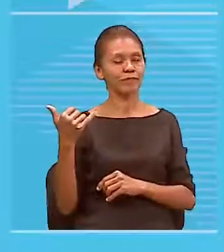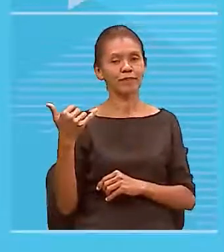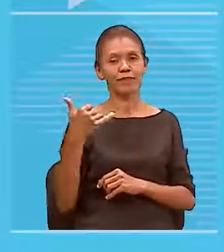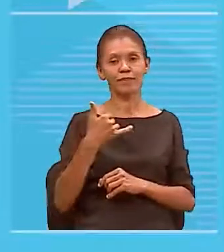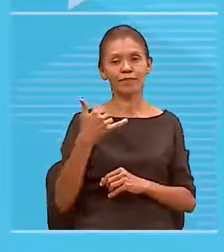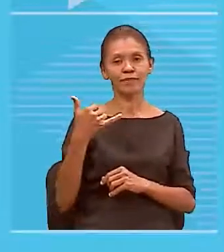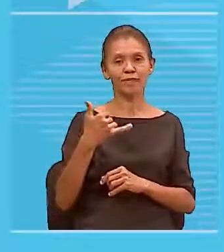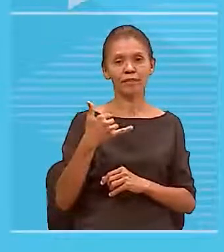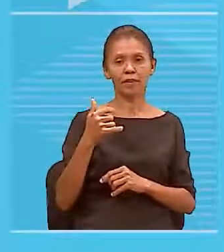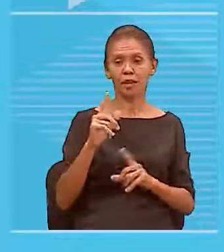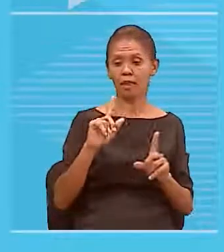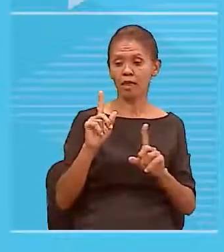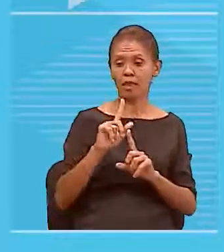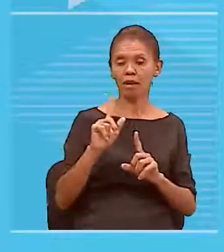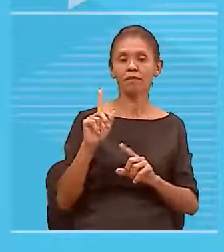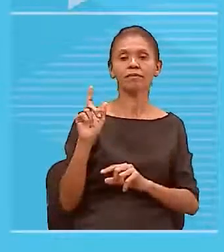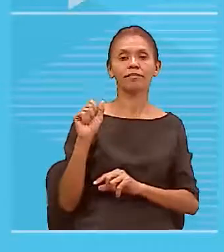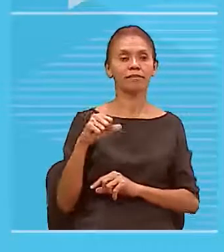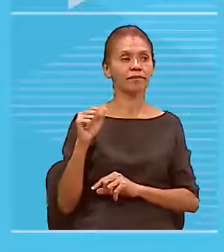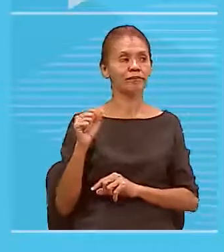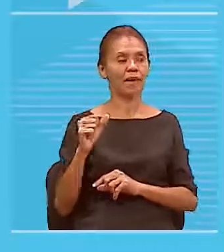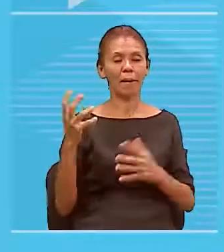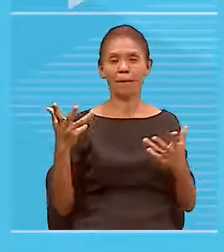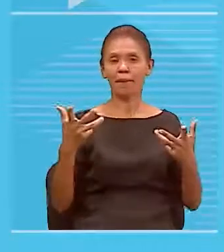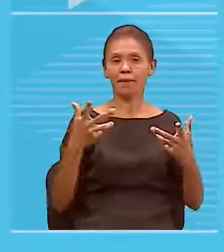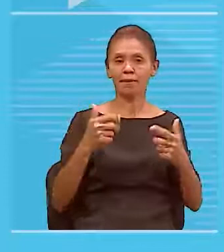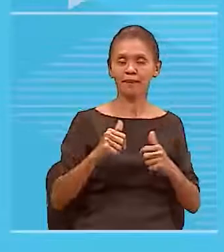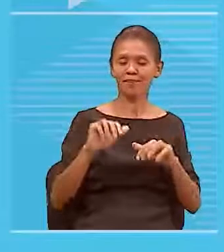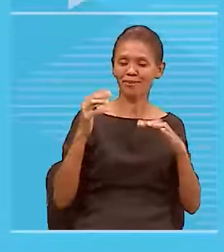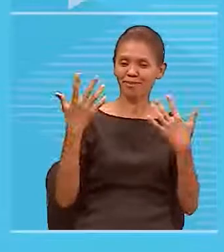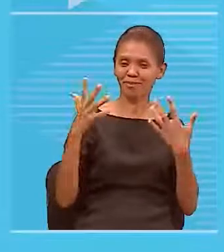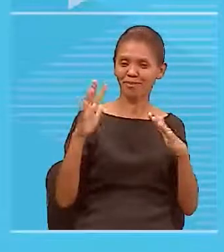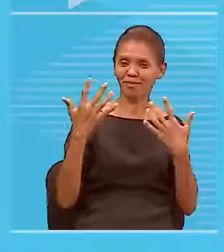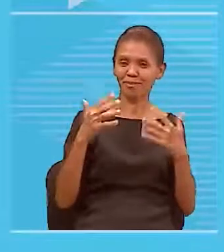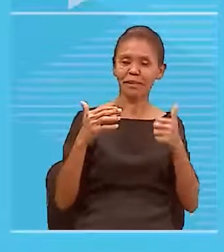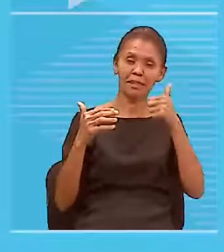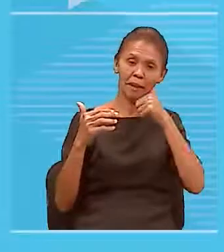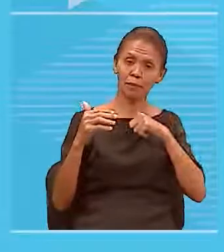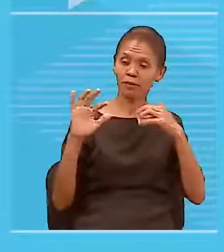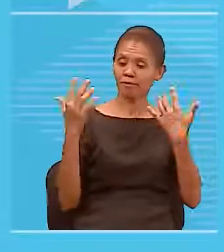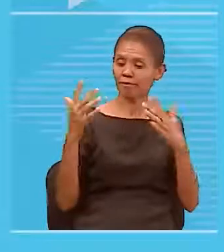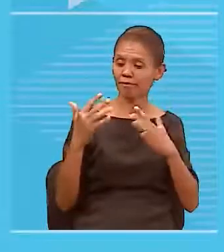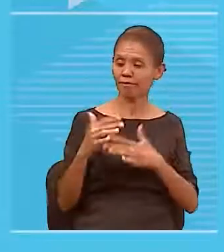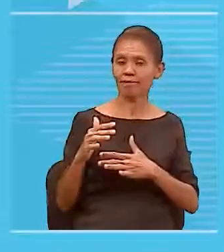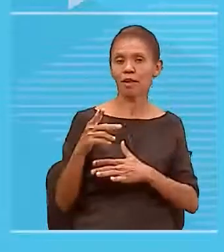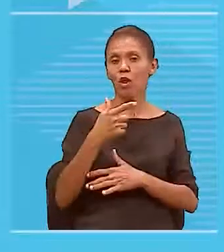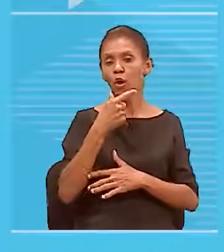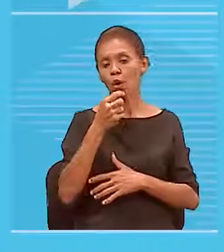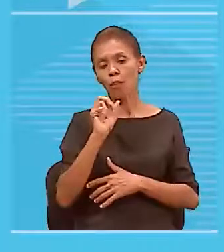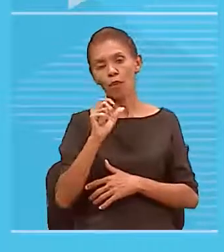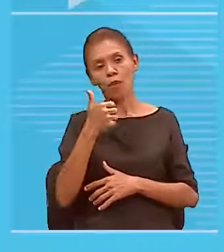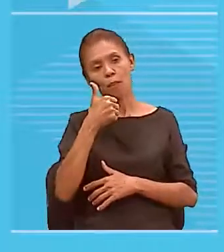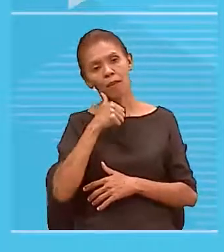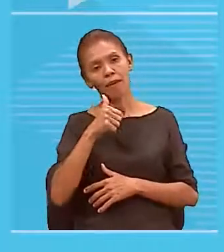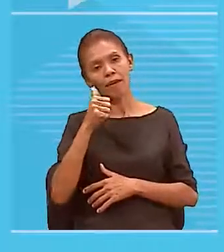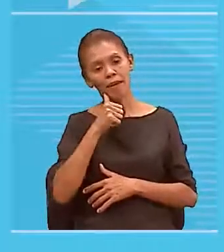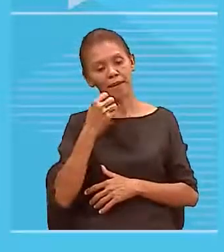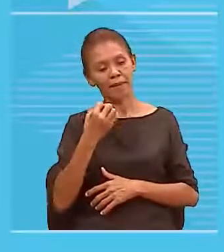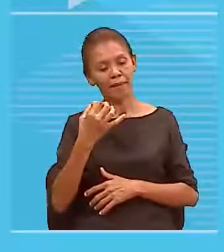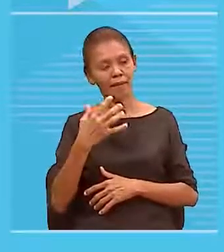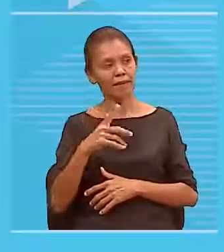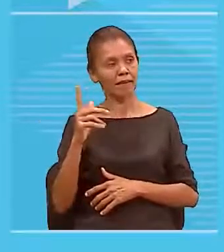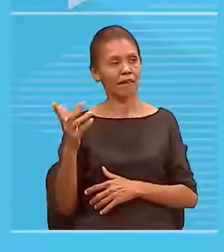é mesmo Maravilha Meus parabéns homem ou mulher Ah que bom